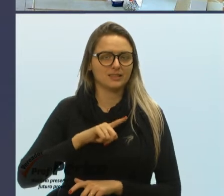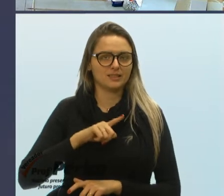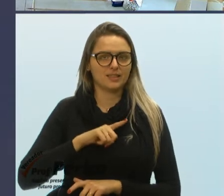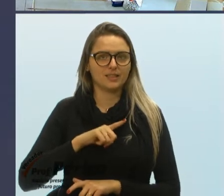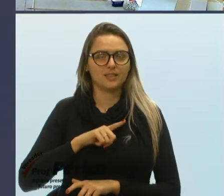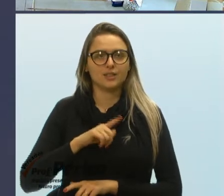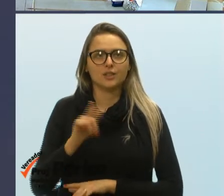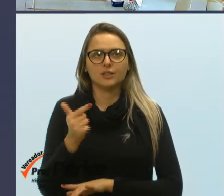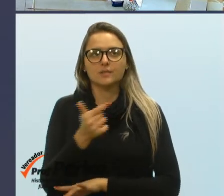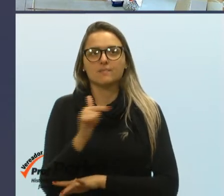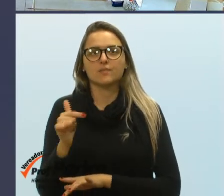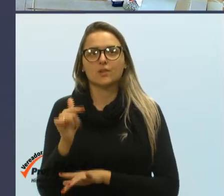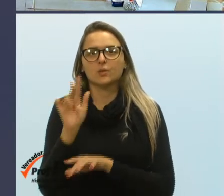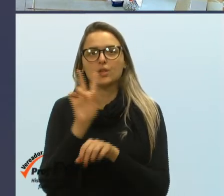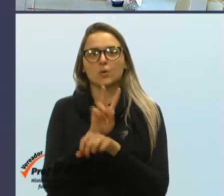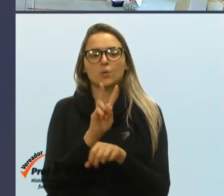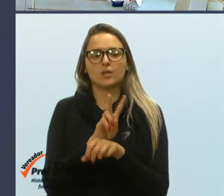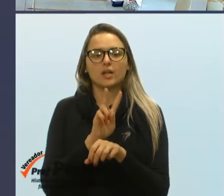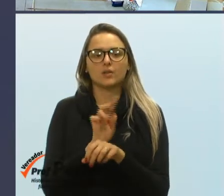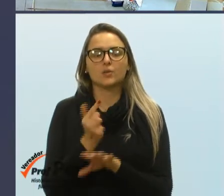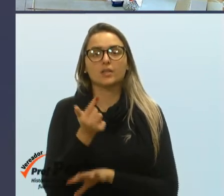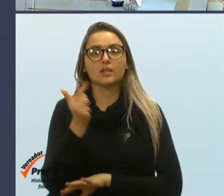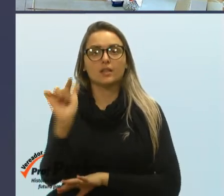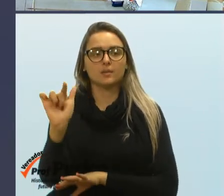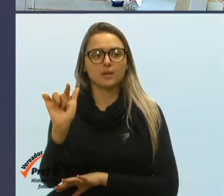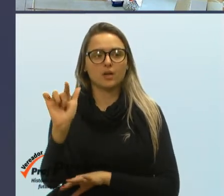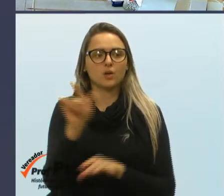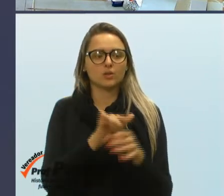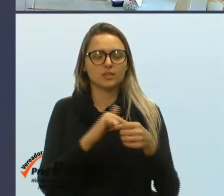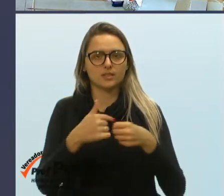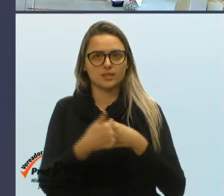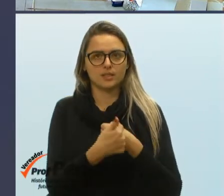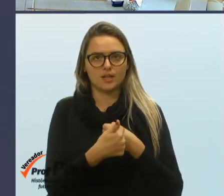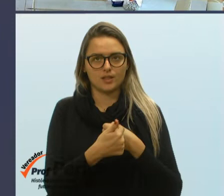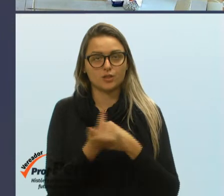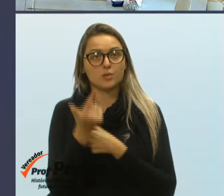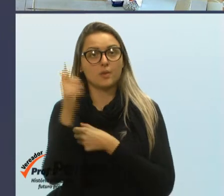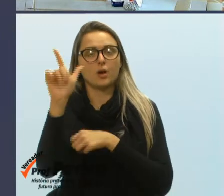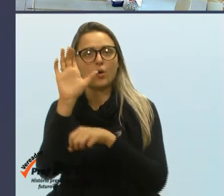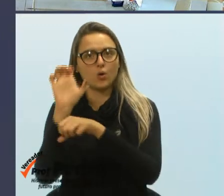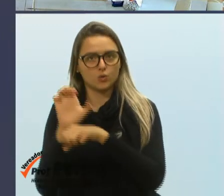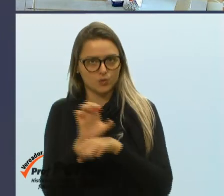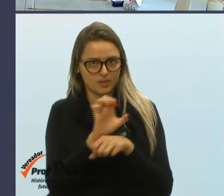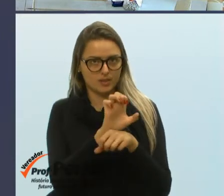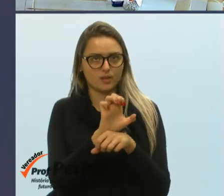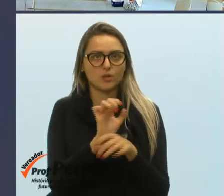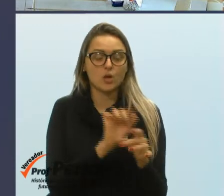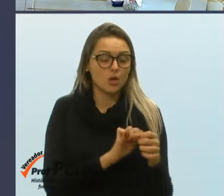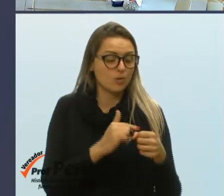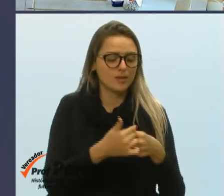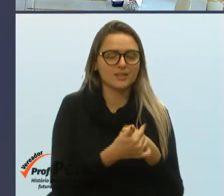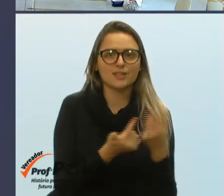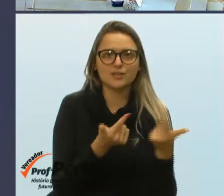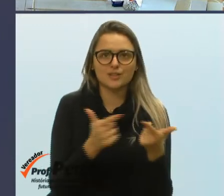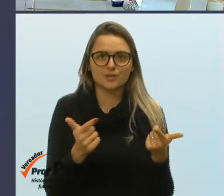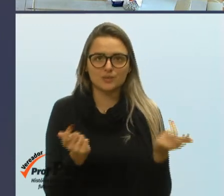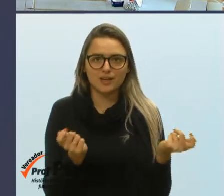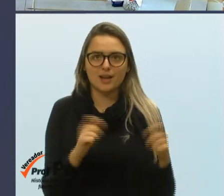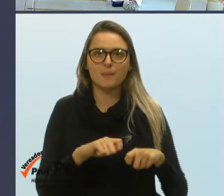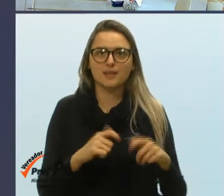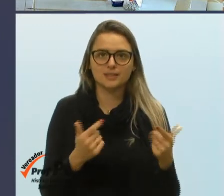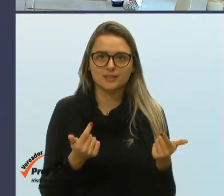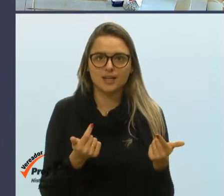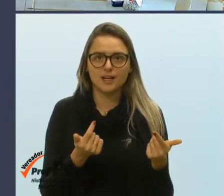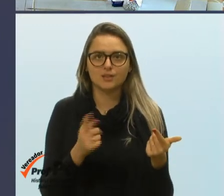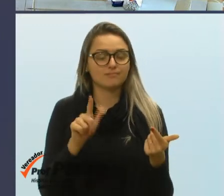desperdiçados e que se desloquem para outros municípios ou outros estados. Uma cidade sem talentos é uma cidade